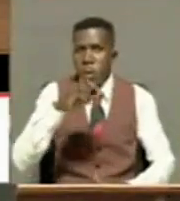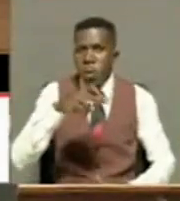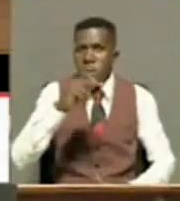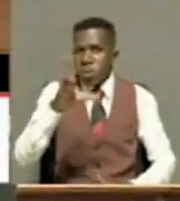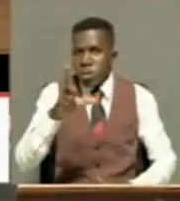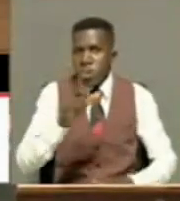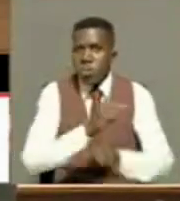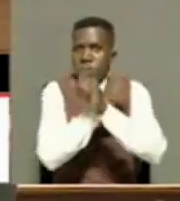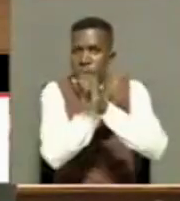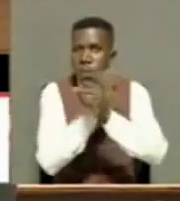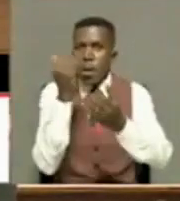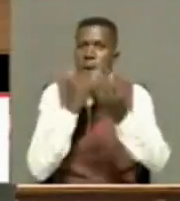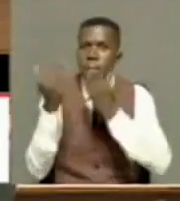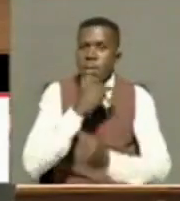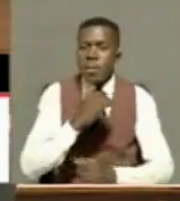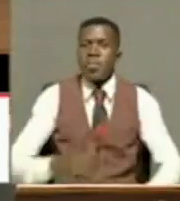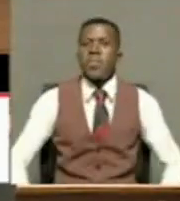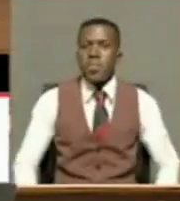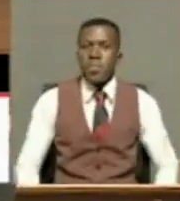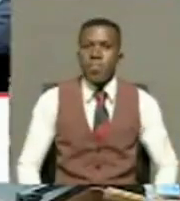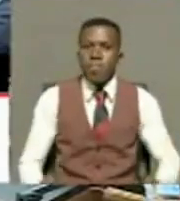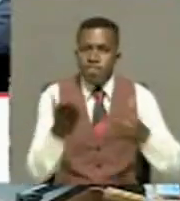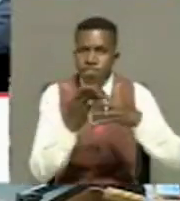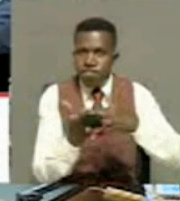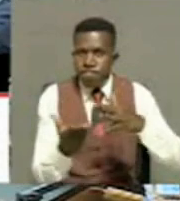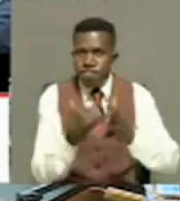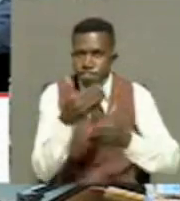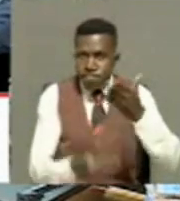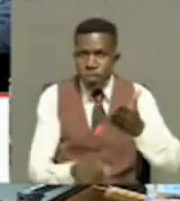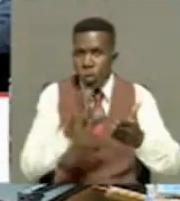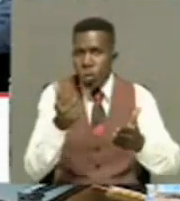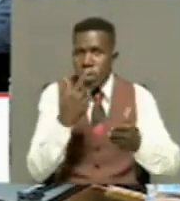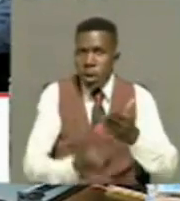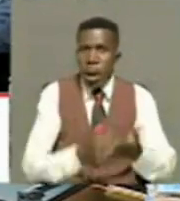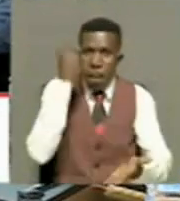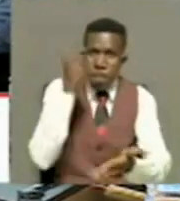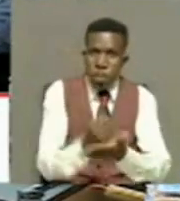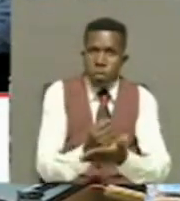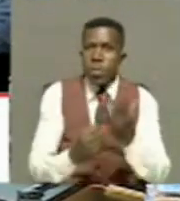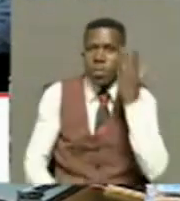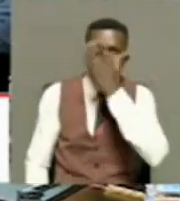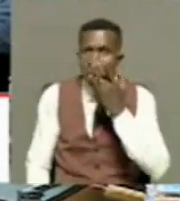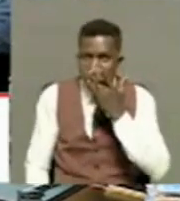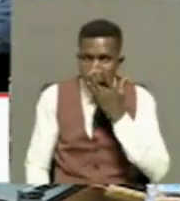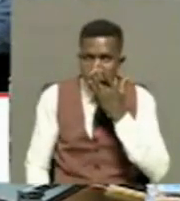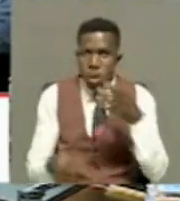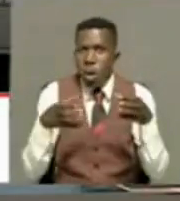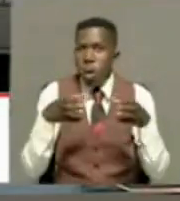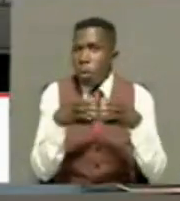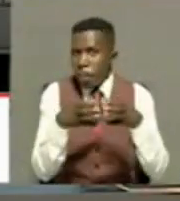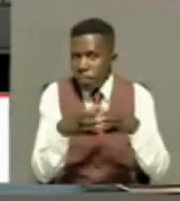e Segurança Alimentar. Resolução que aprova o acordo que estabelece a Africa Finance